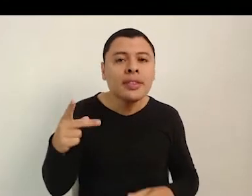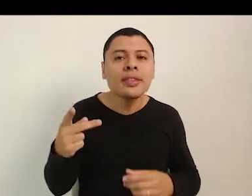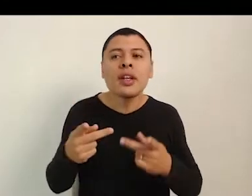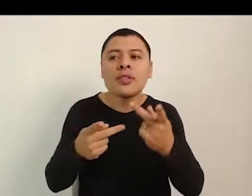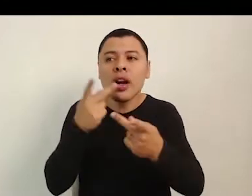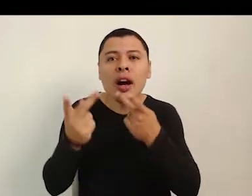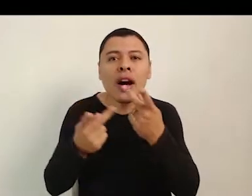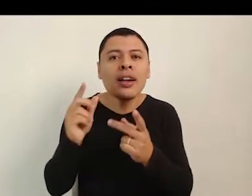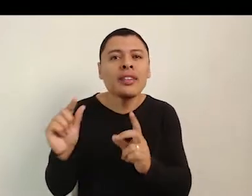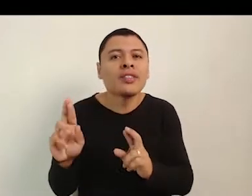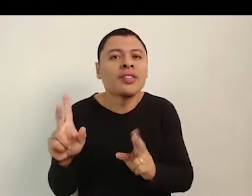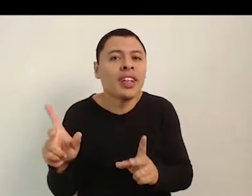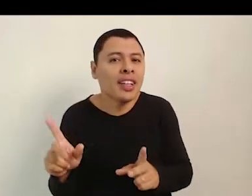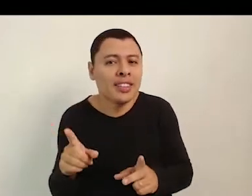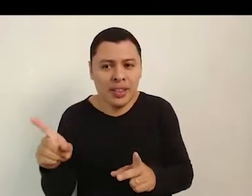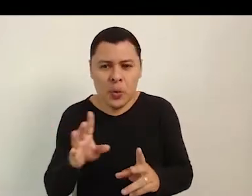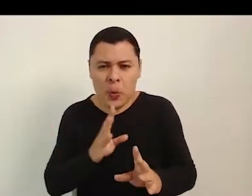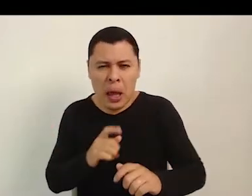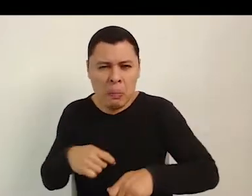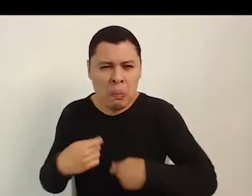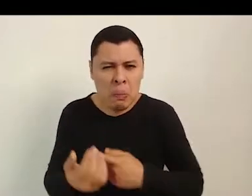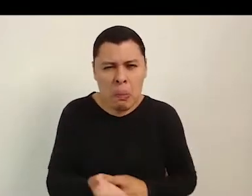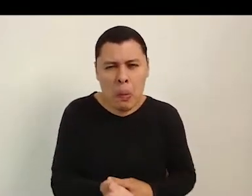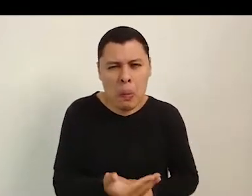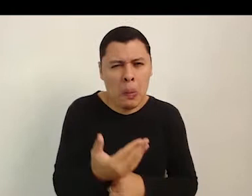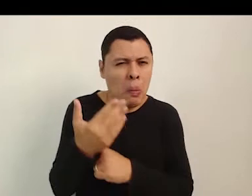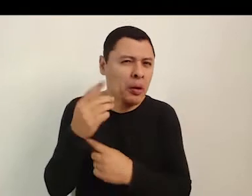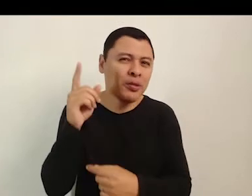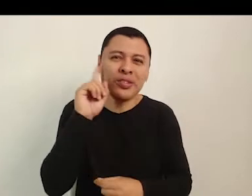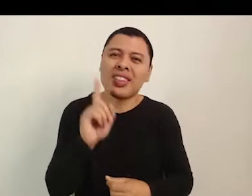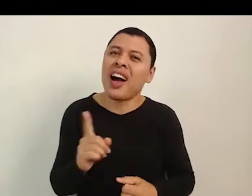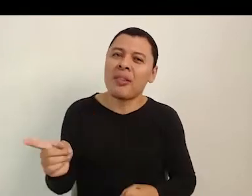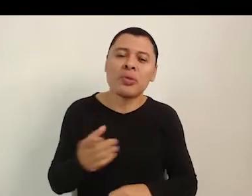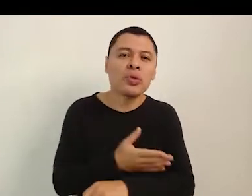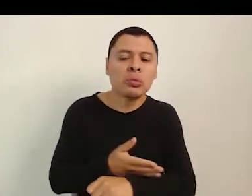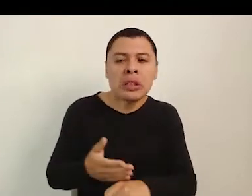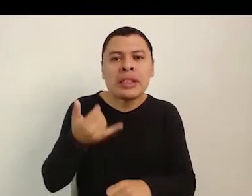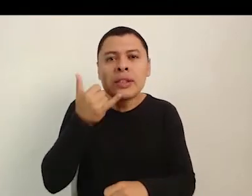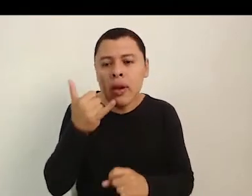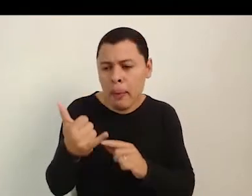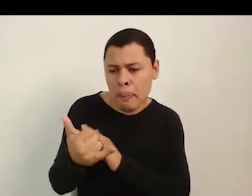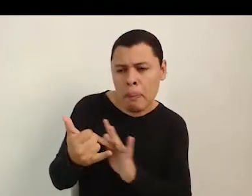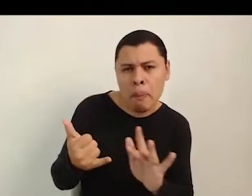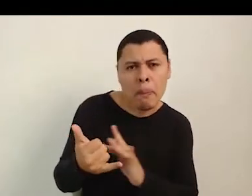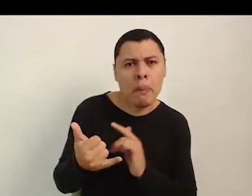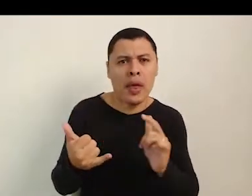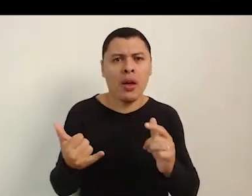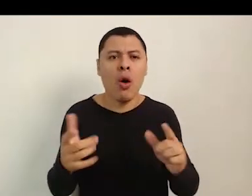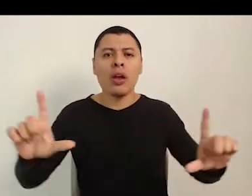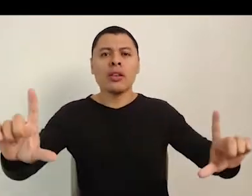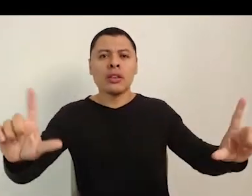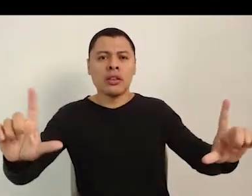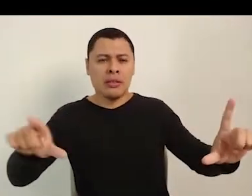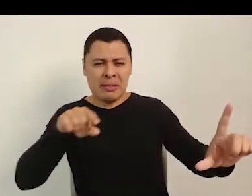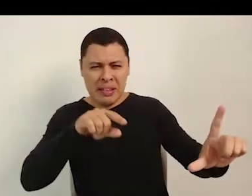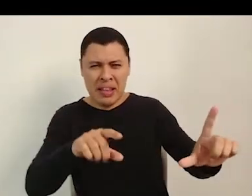diferenciado, não está tão por dentro de tecnologia, não está tão acostumado com o celular, com a televisão que faz